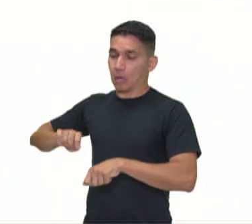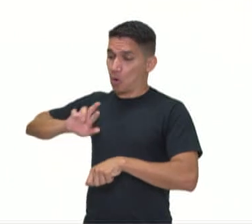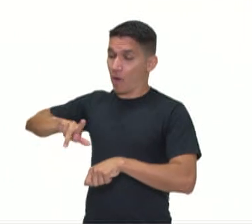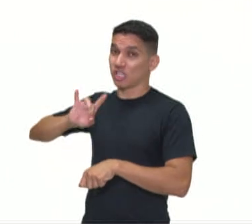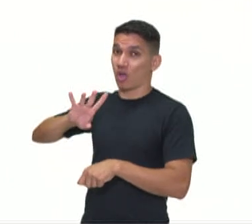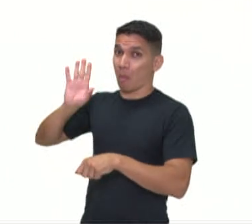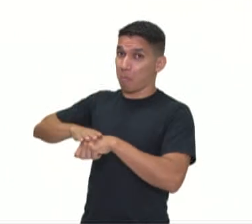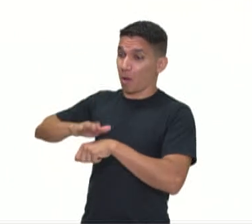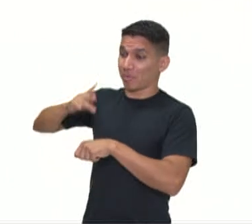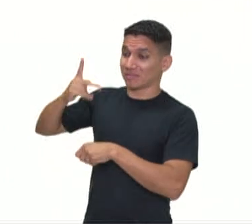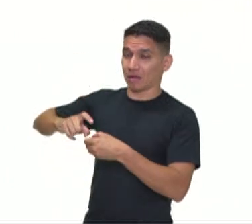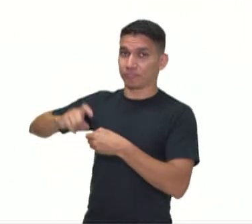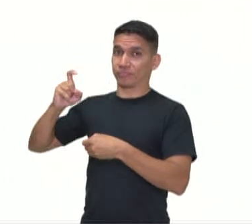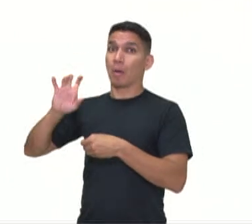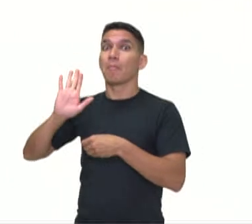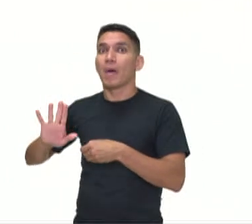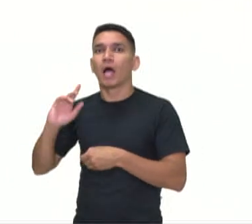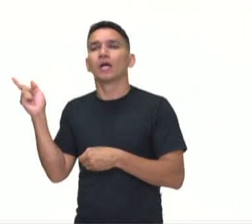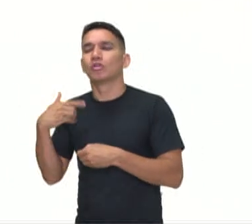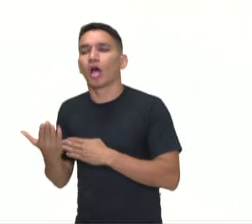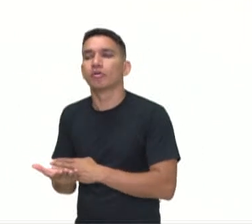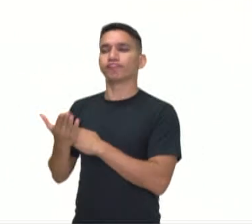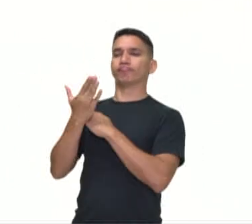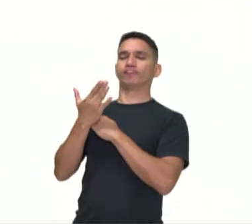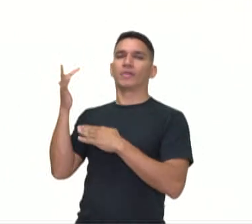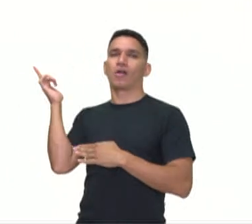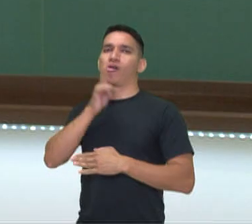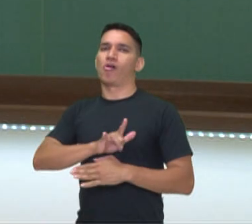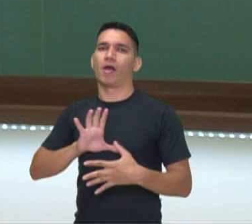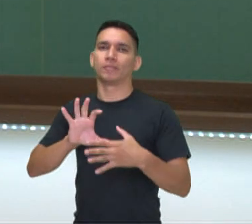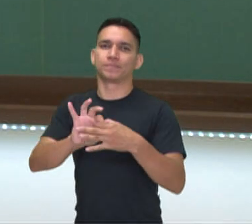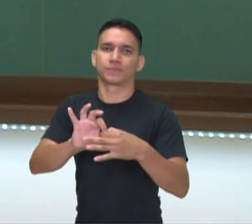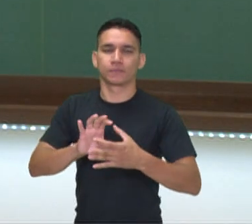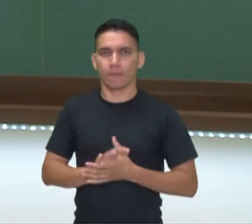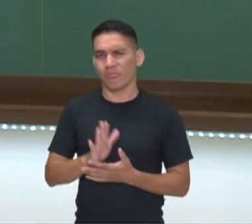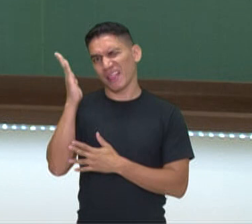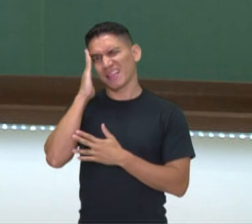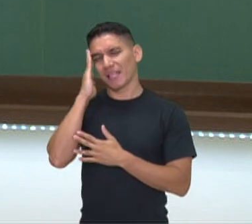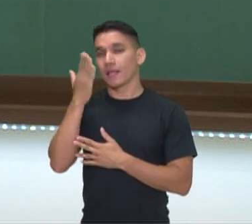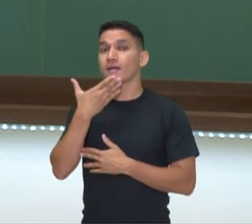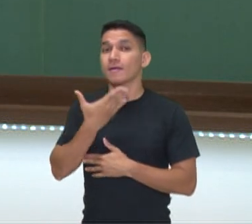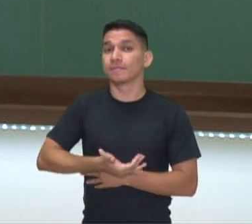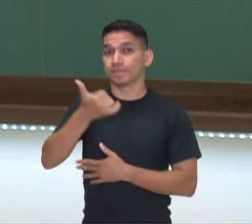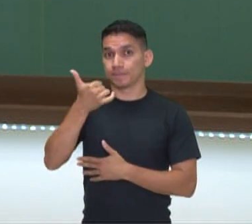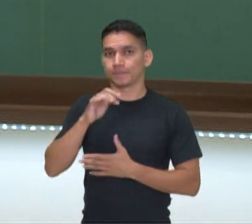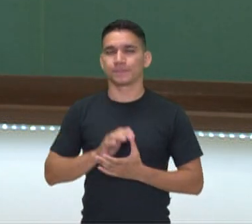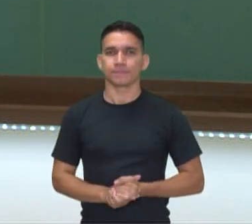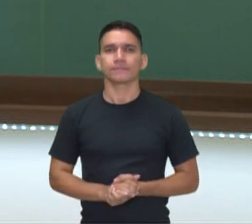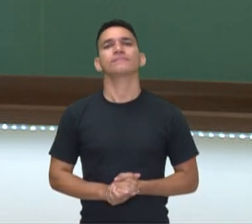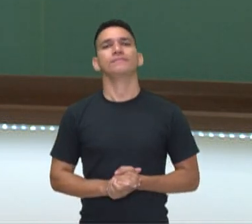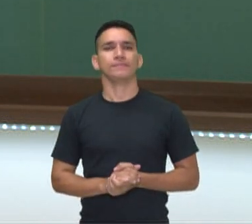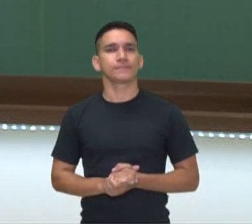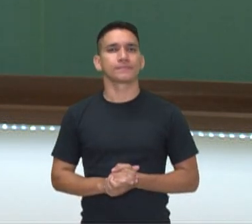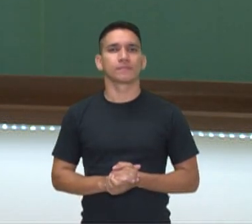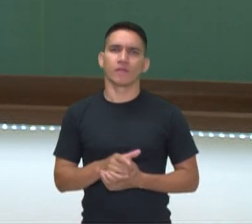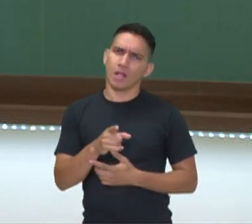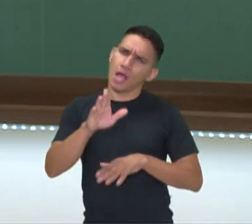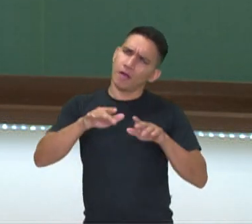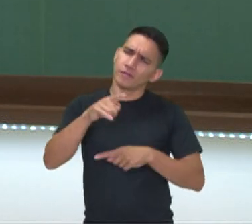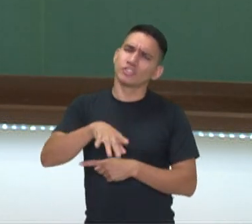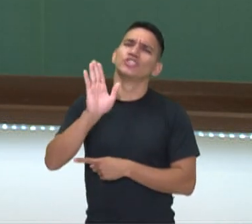apenas pelo que nos permitem alcançar. Vamos entender melhor isso aí, tá? Então, vocês provavelmente já